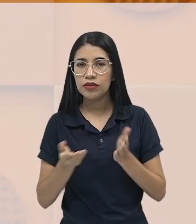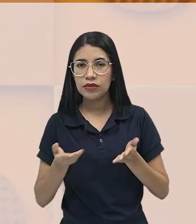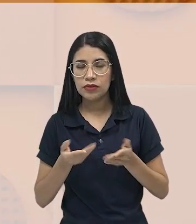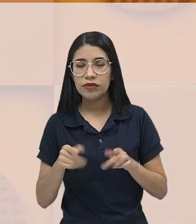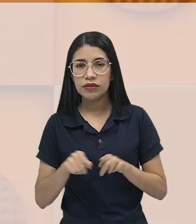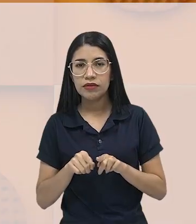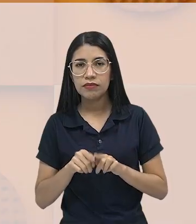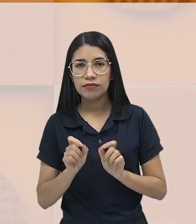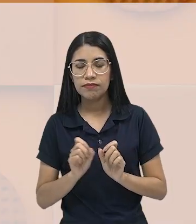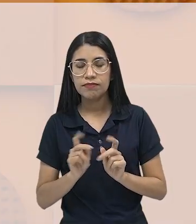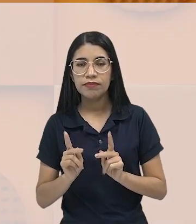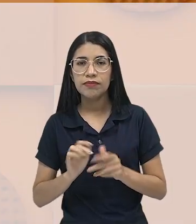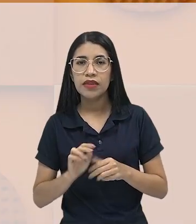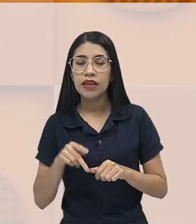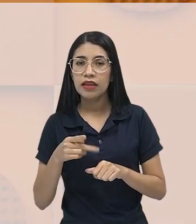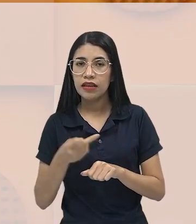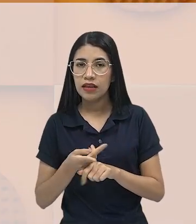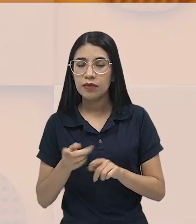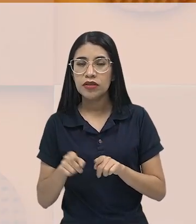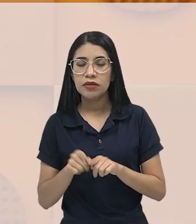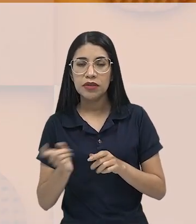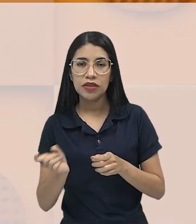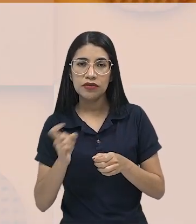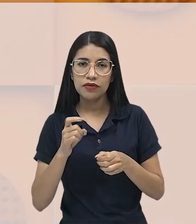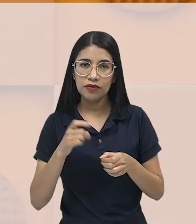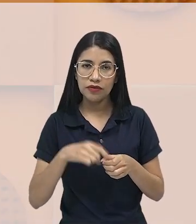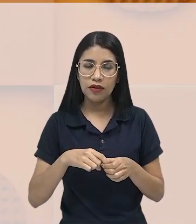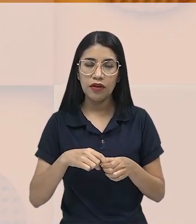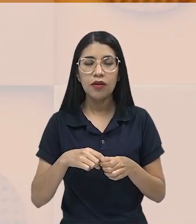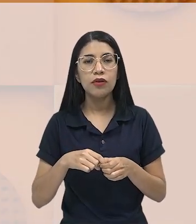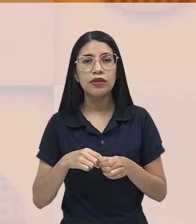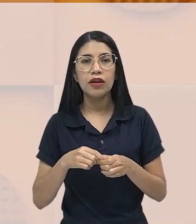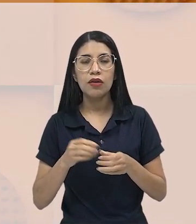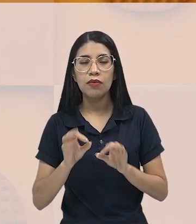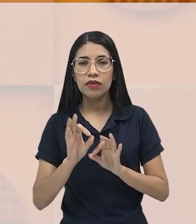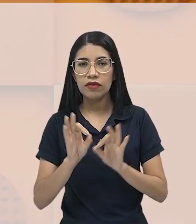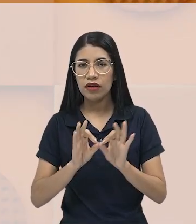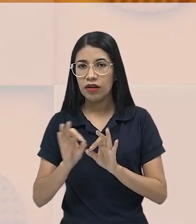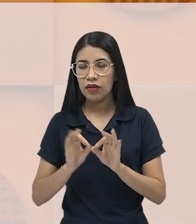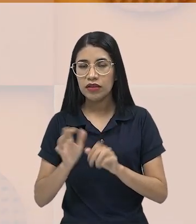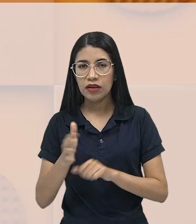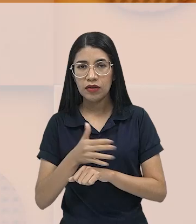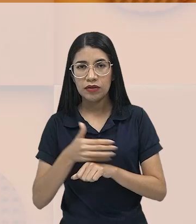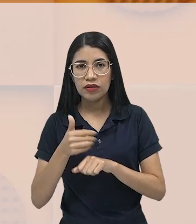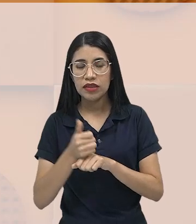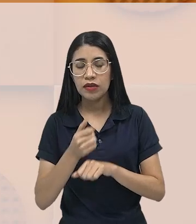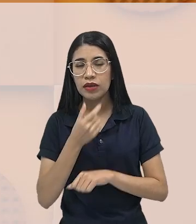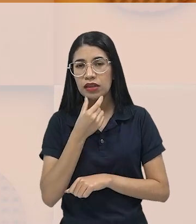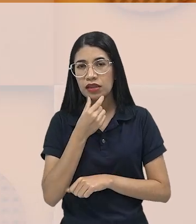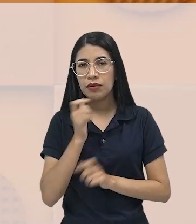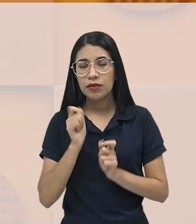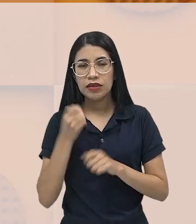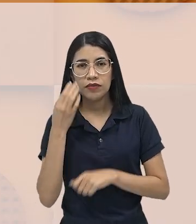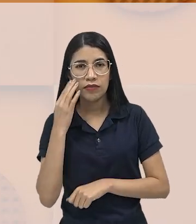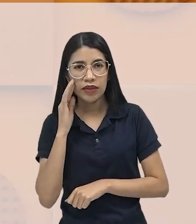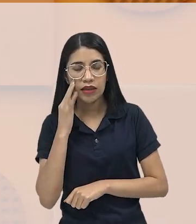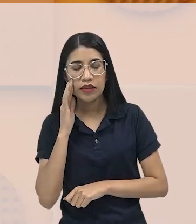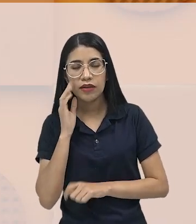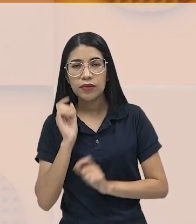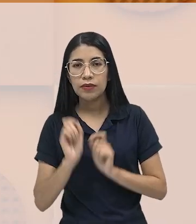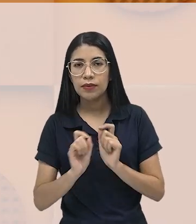compreensão, tá? E posteriormente a gente retoma aí a divisão da colonização inglesa para a gente conseguir